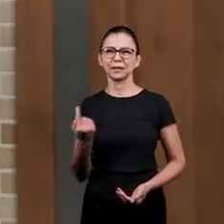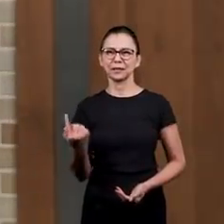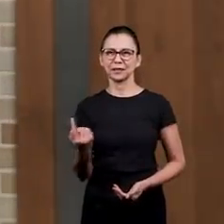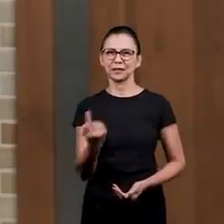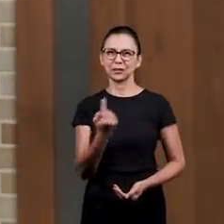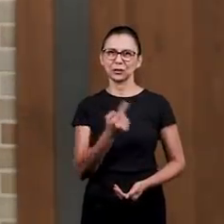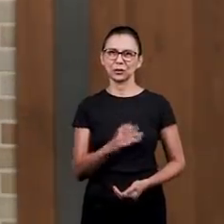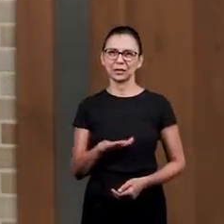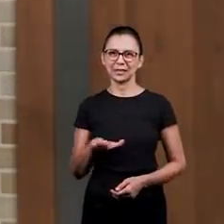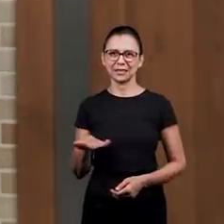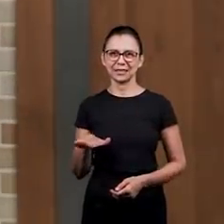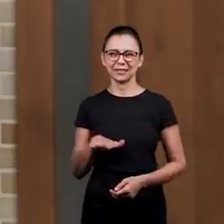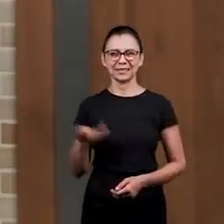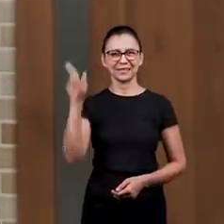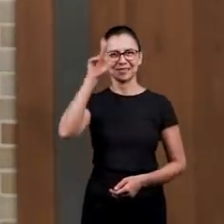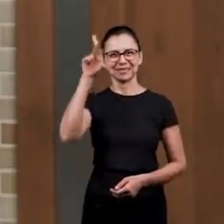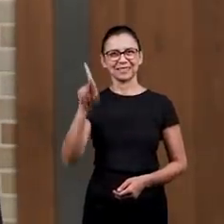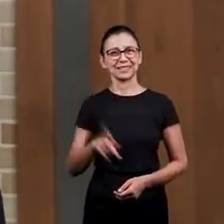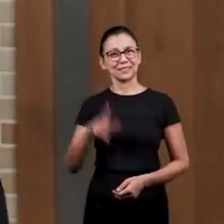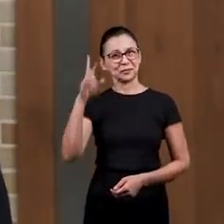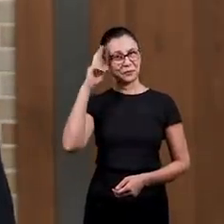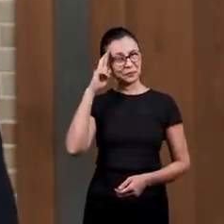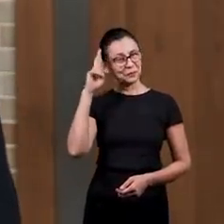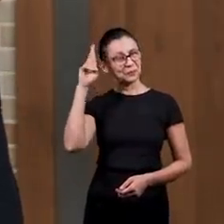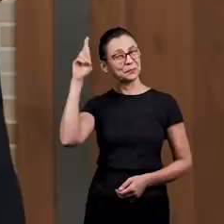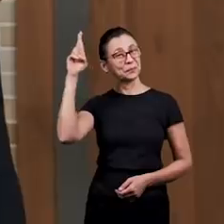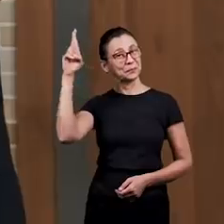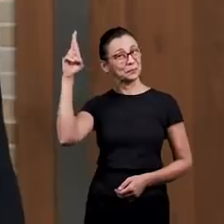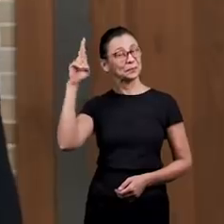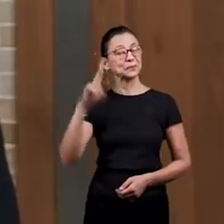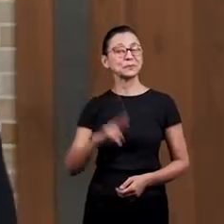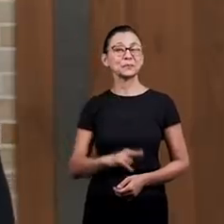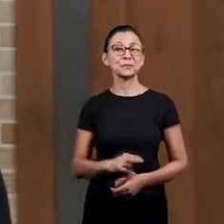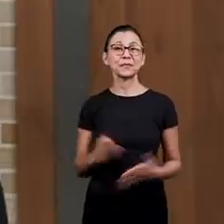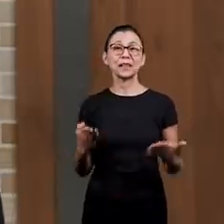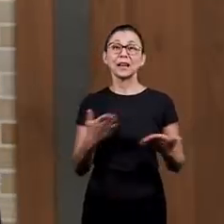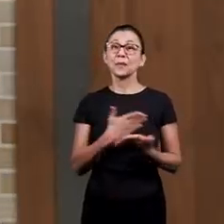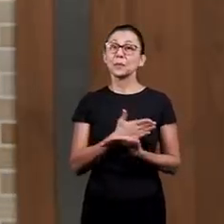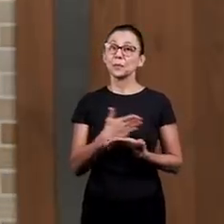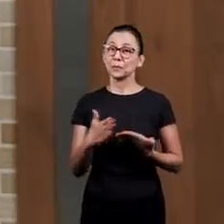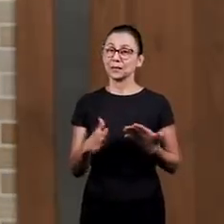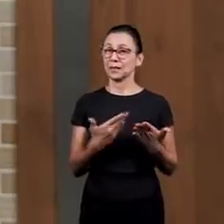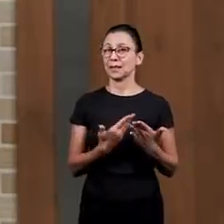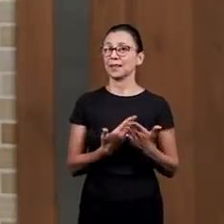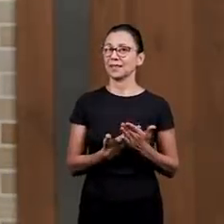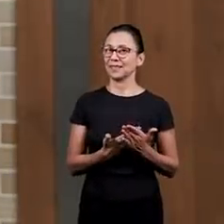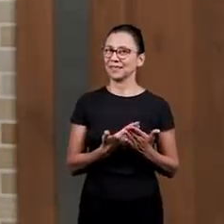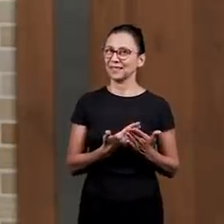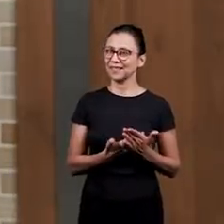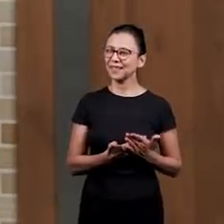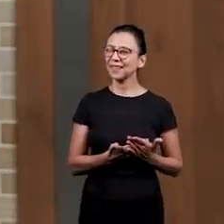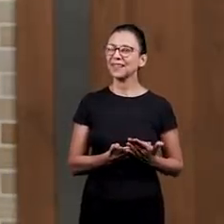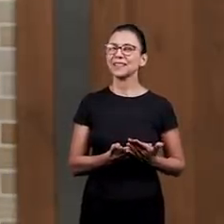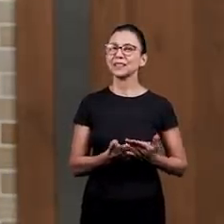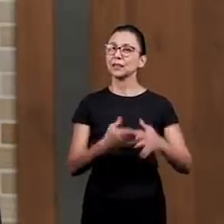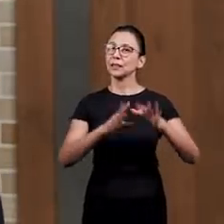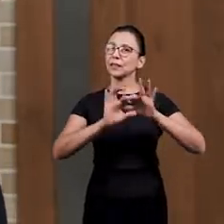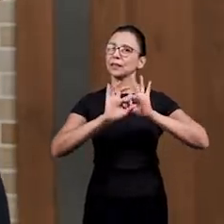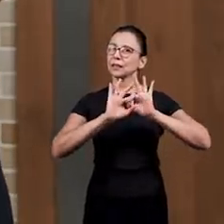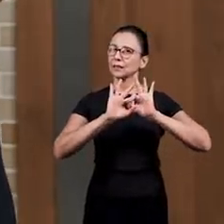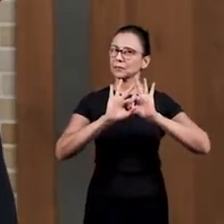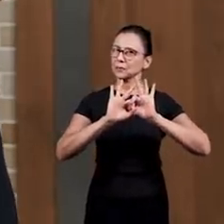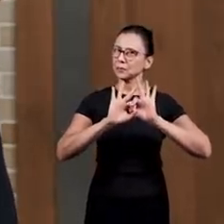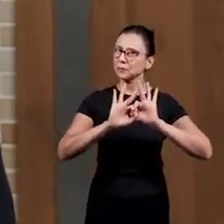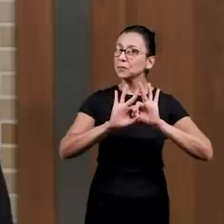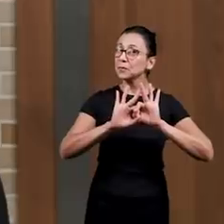Abençoemos a todas as crianças com a paz do Senhor. Nós vamos agora começar a nossa aula e nós vamos